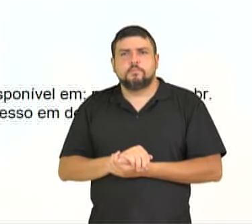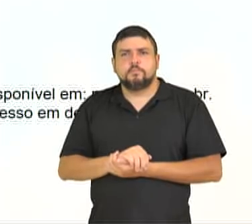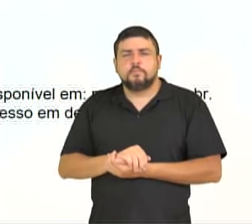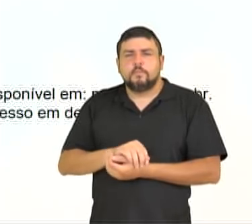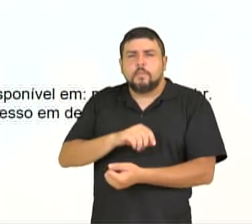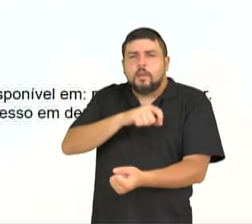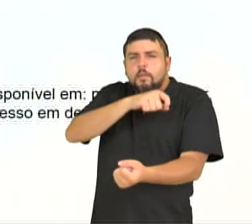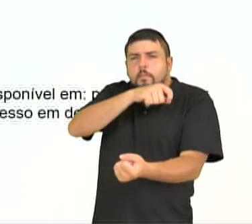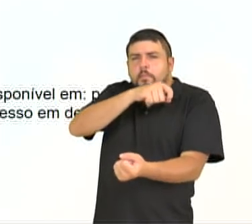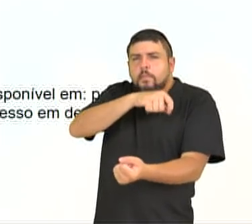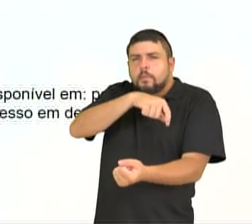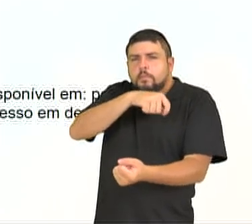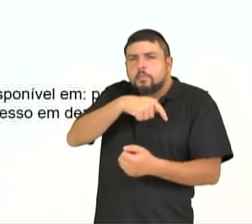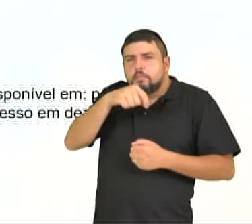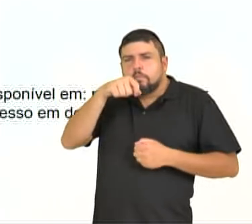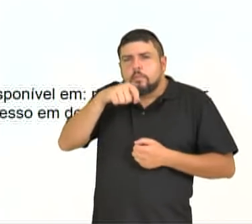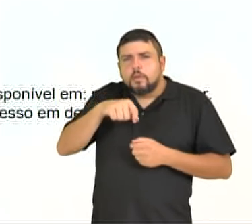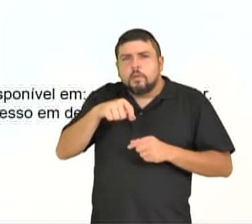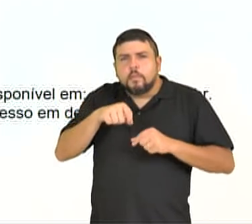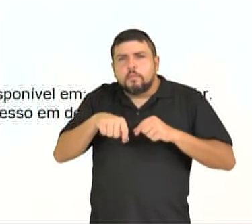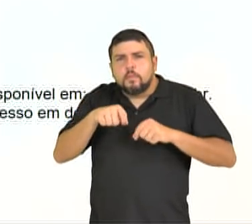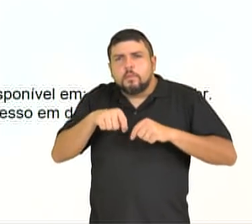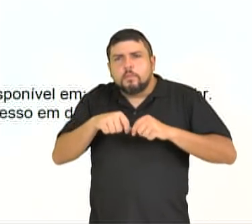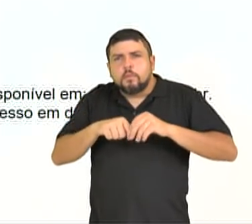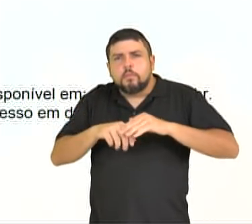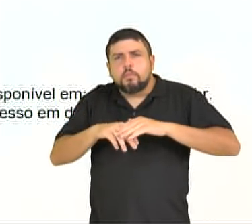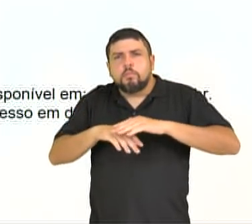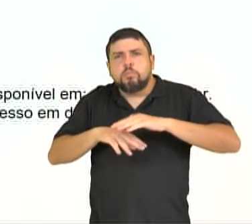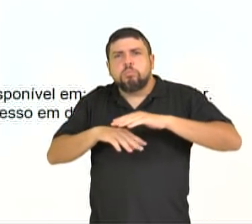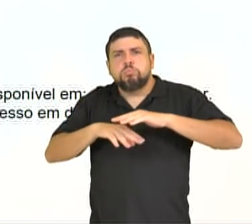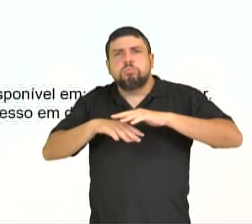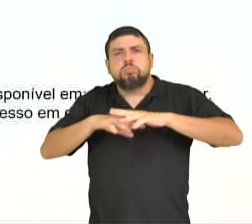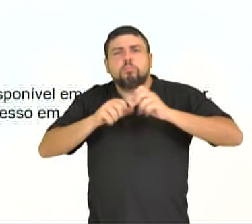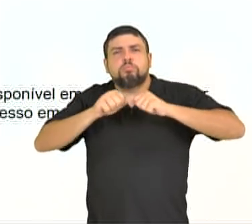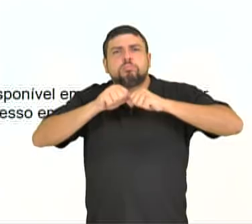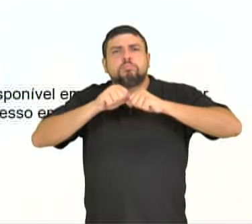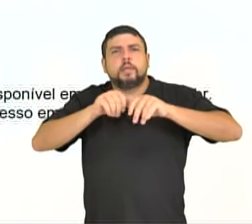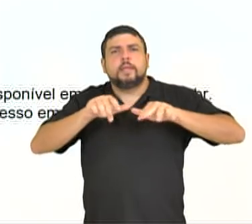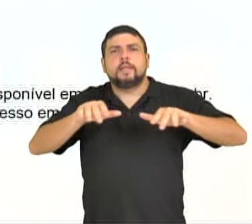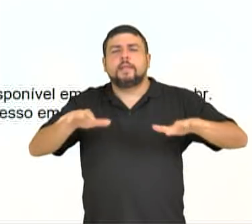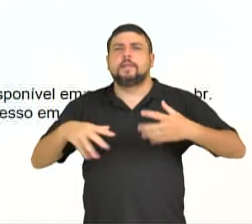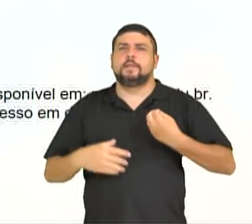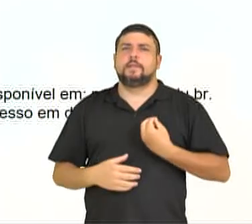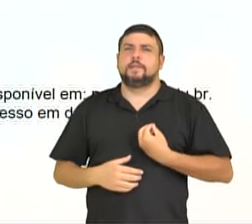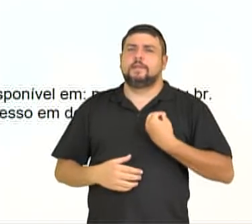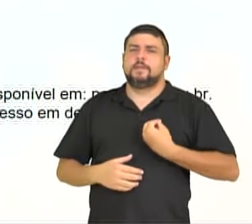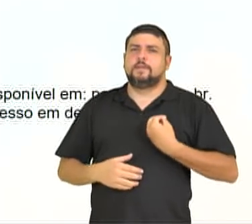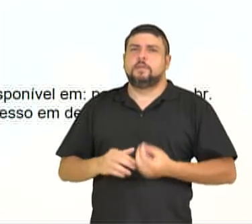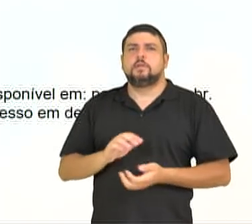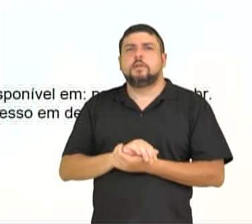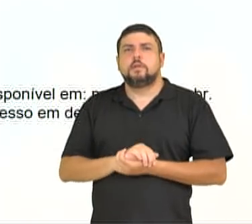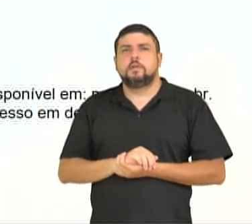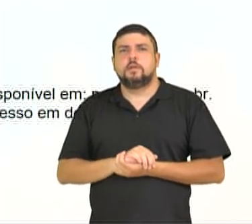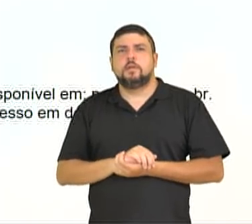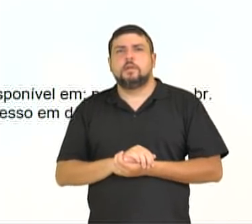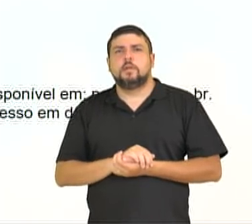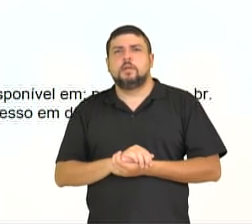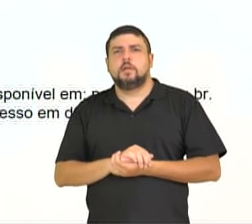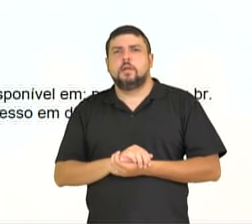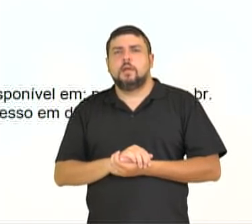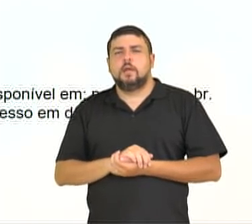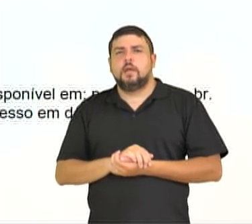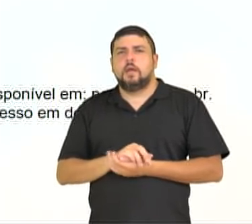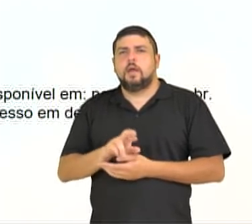que o Hemocentro faz transbordar a vida. A reitoria do IFF vai receber o ônibus